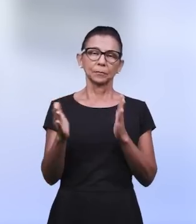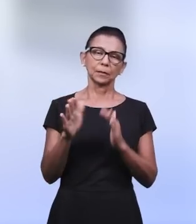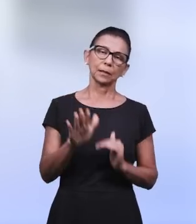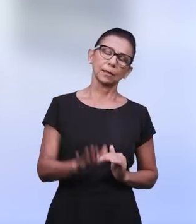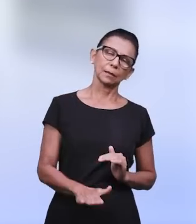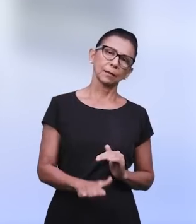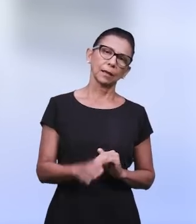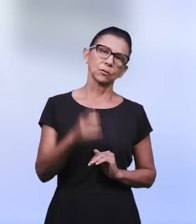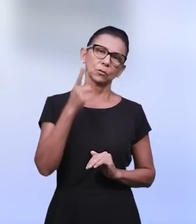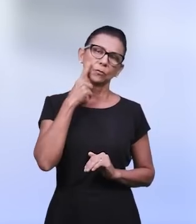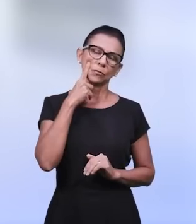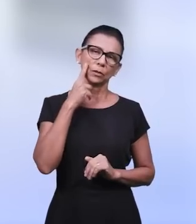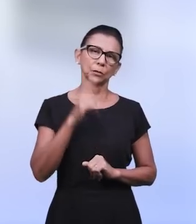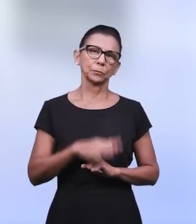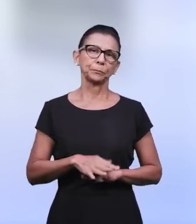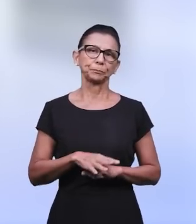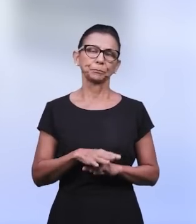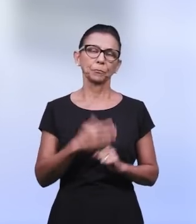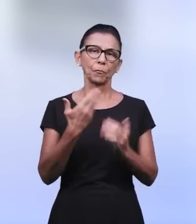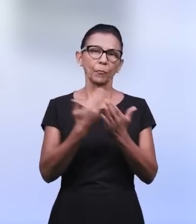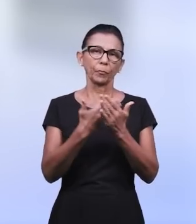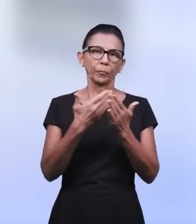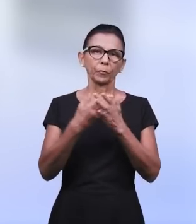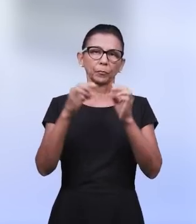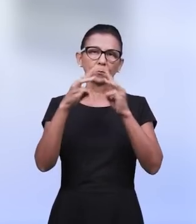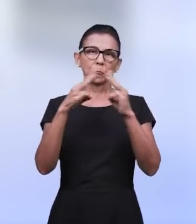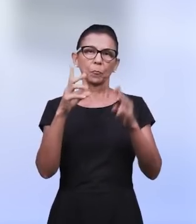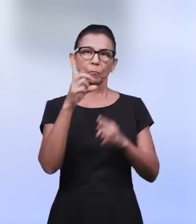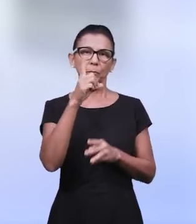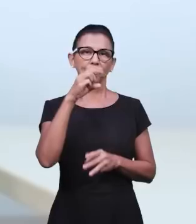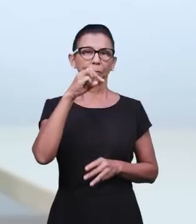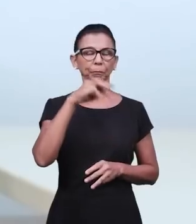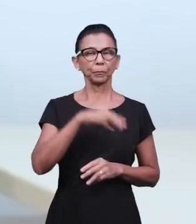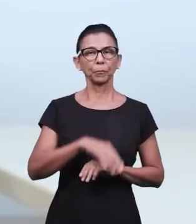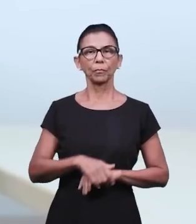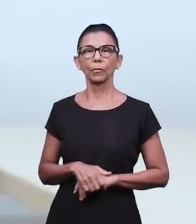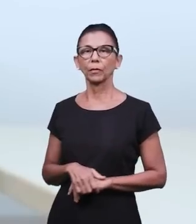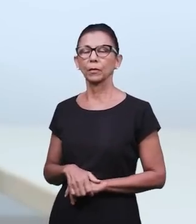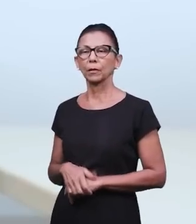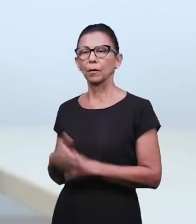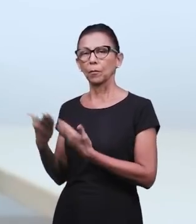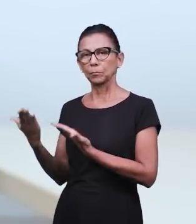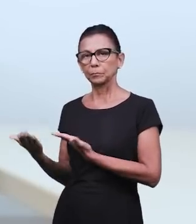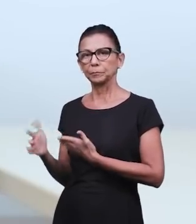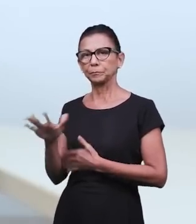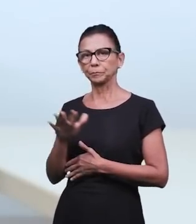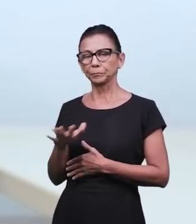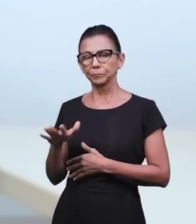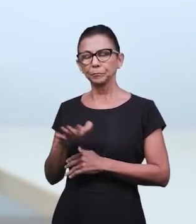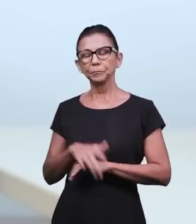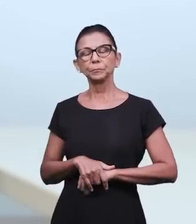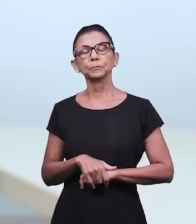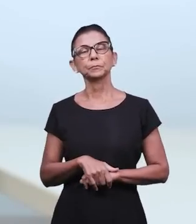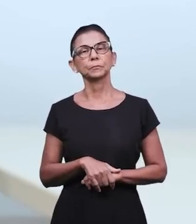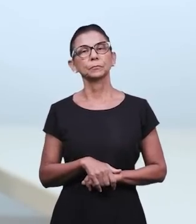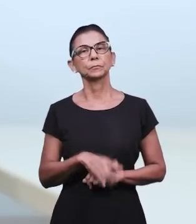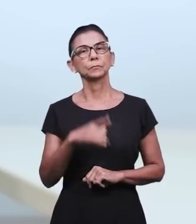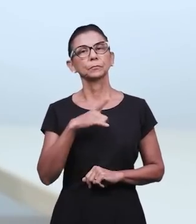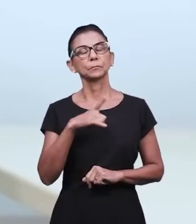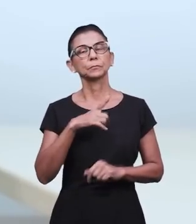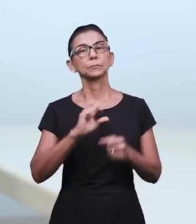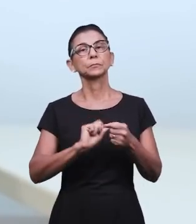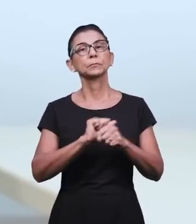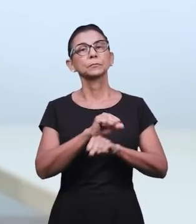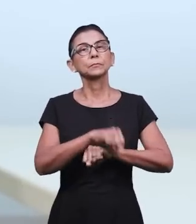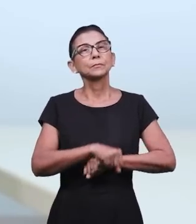todos assistiram às aulas transmitidas a partir do Manaim de Domingos Martins. Aqui em Alagoas, onde nós gravamos este boletim, tivemos